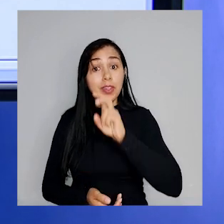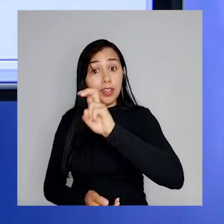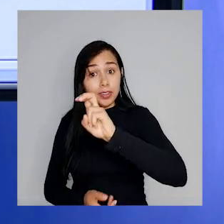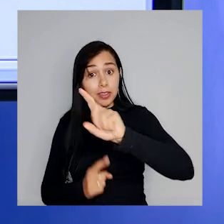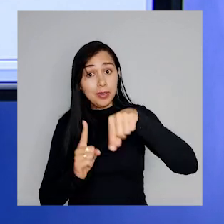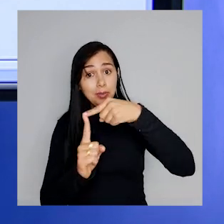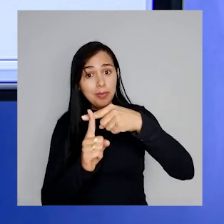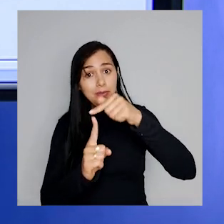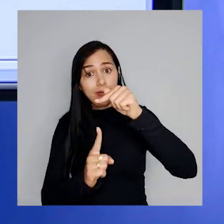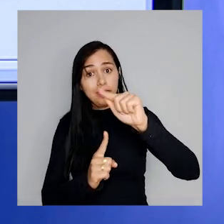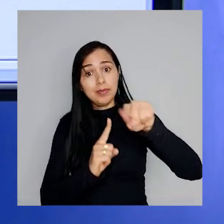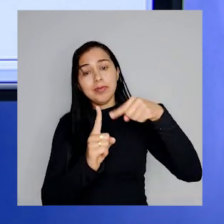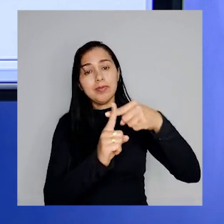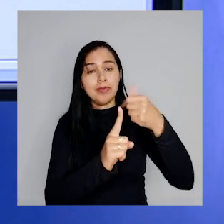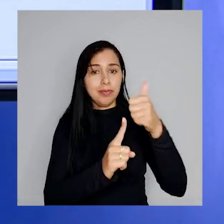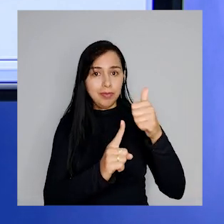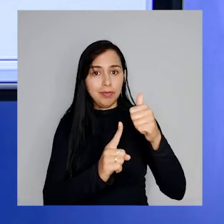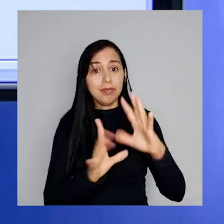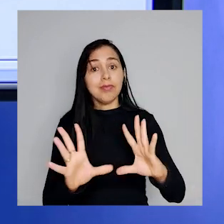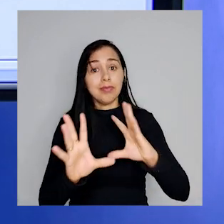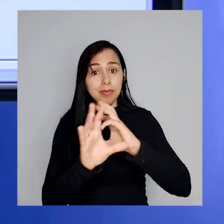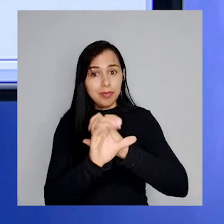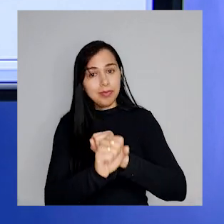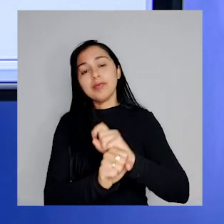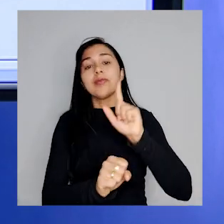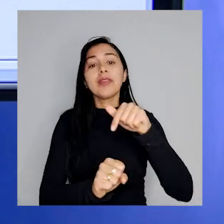Então aqui seria o mínimo